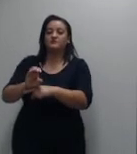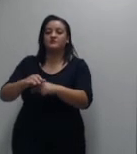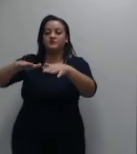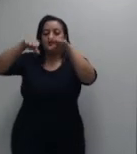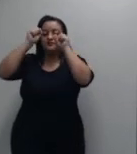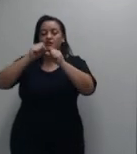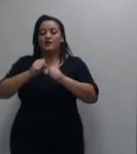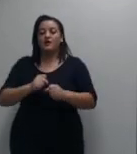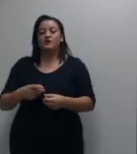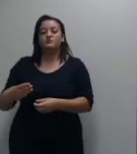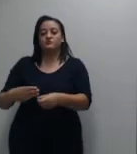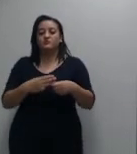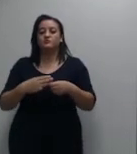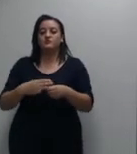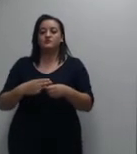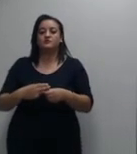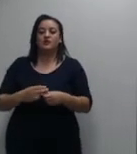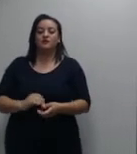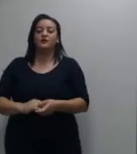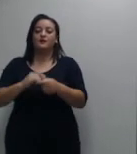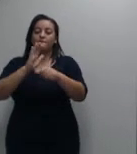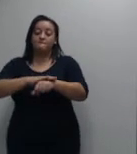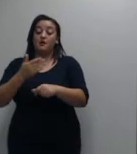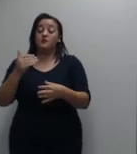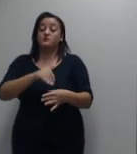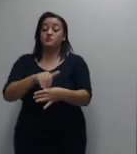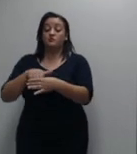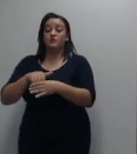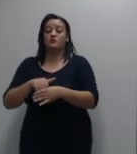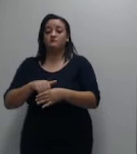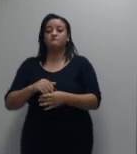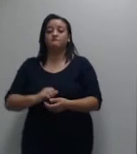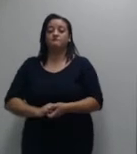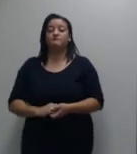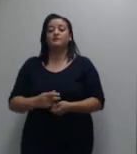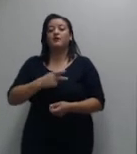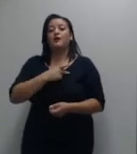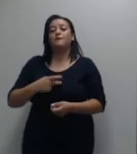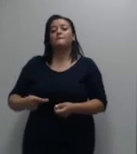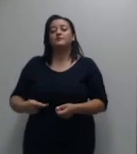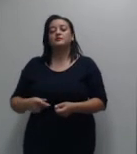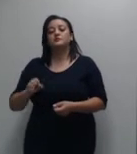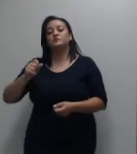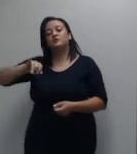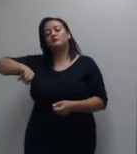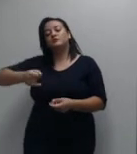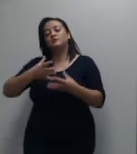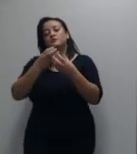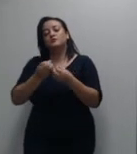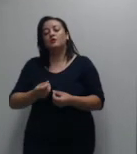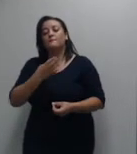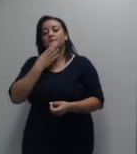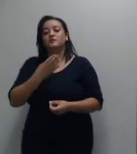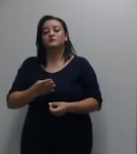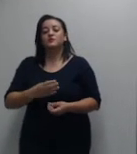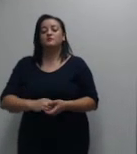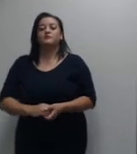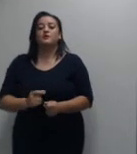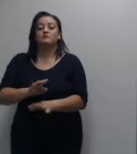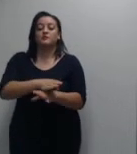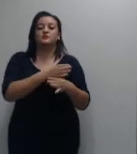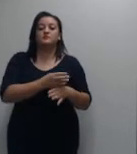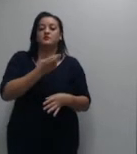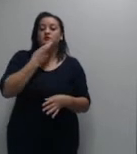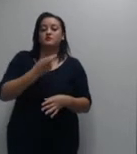Contas do município isso por maioria de votos a presidência do STJ deferiu o pedido para suspender os efeitos